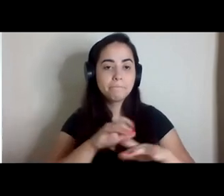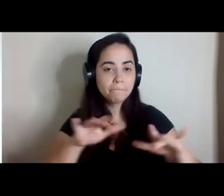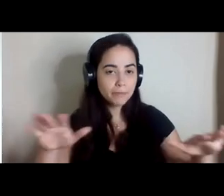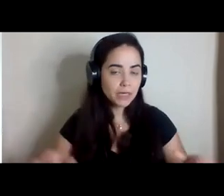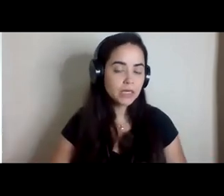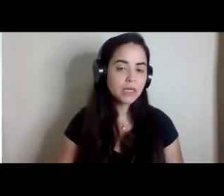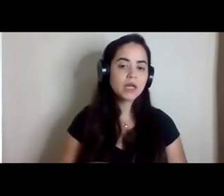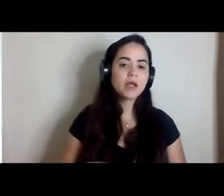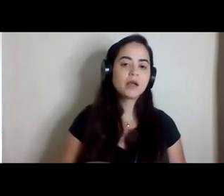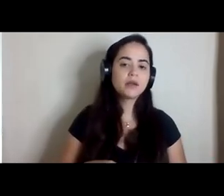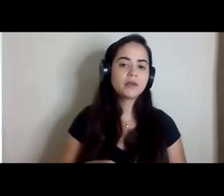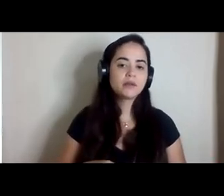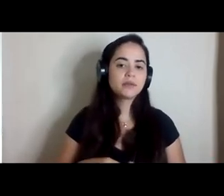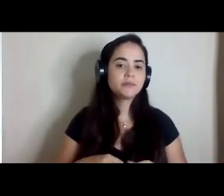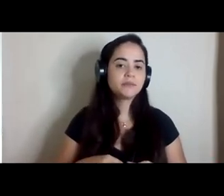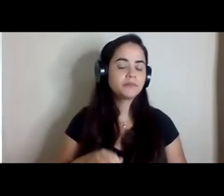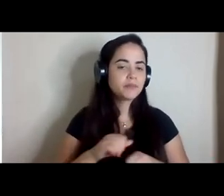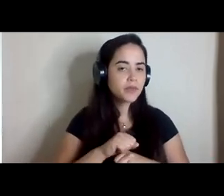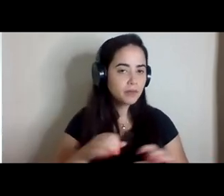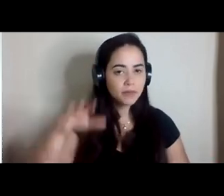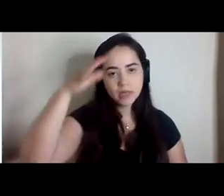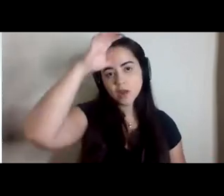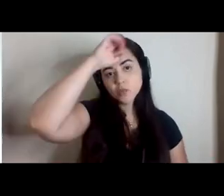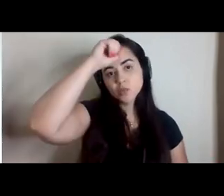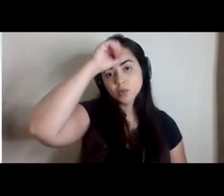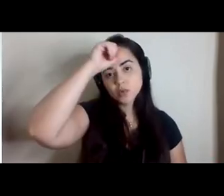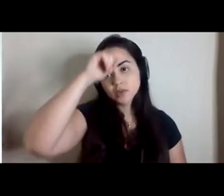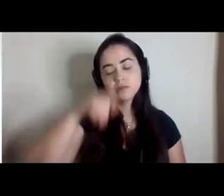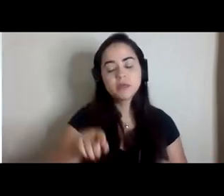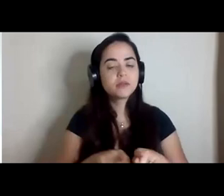tecnológica, ampliar a produção de conhecimentos e, nesse caminho,